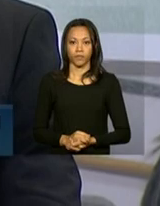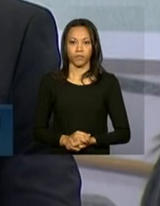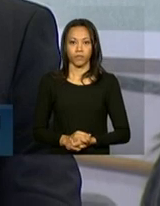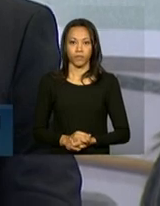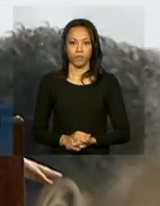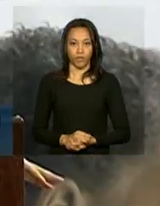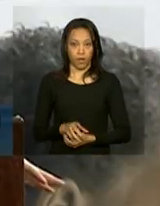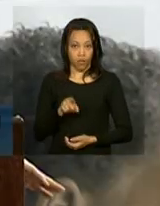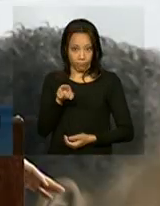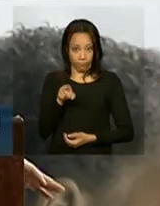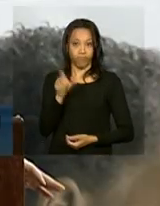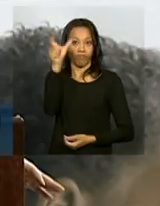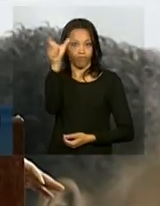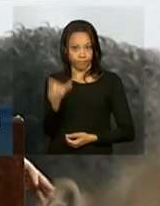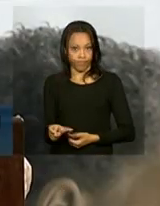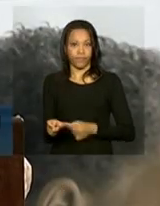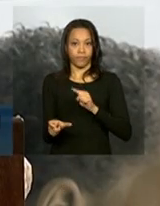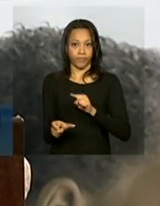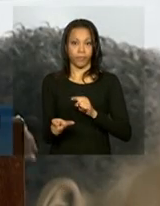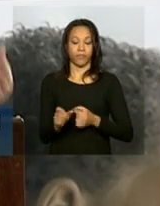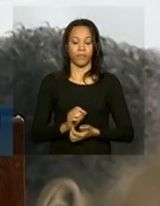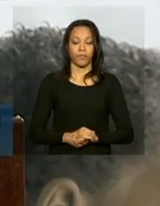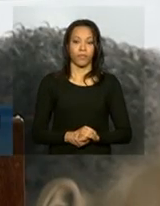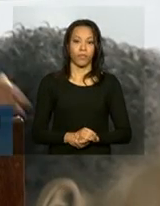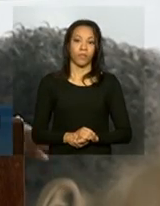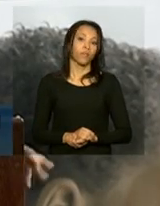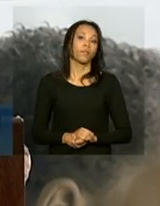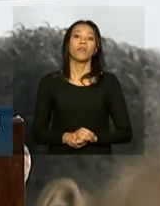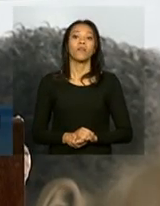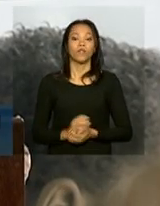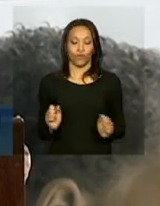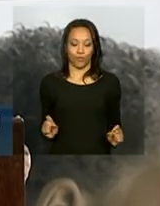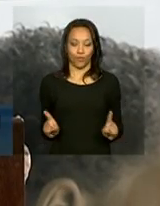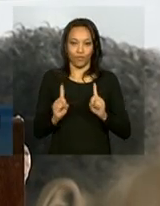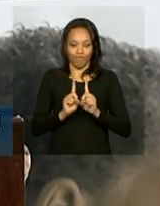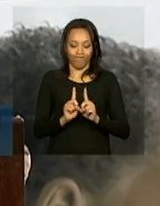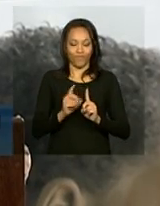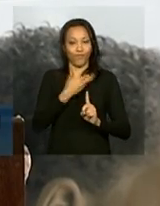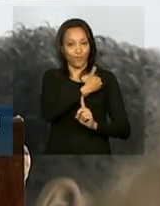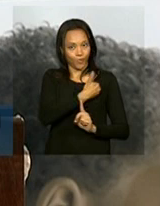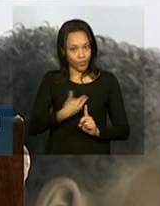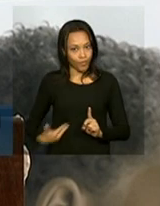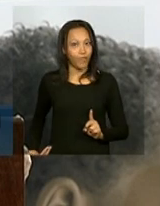o ministro Padilha, do lado do governo,